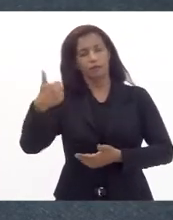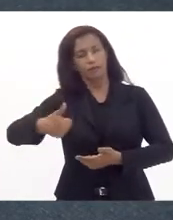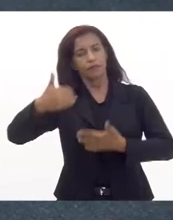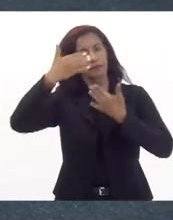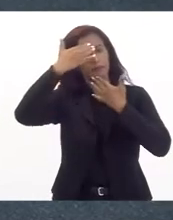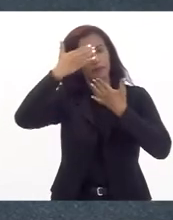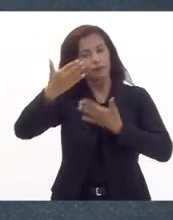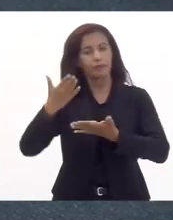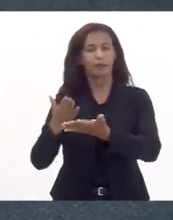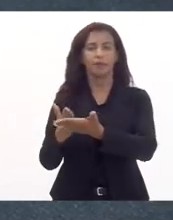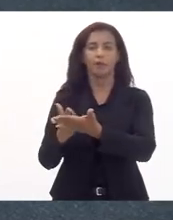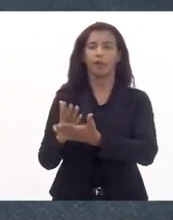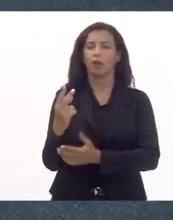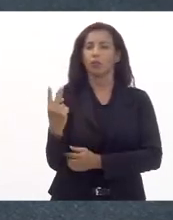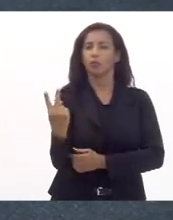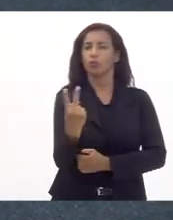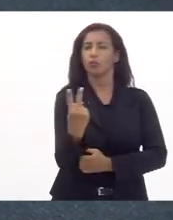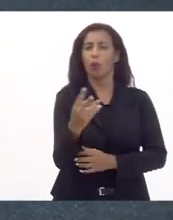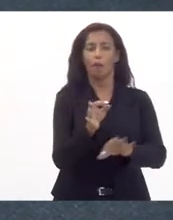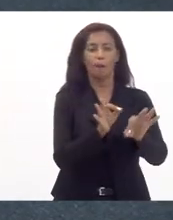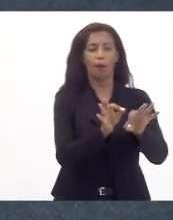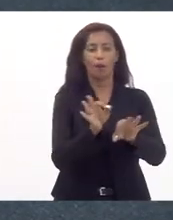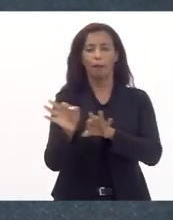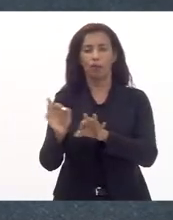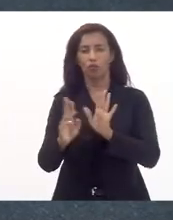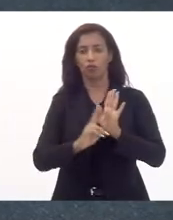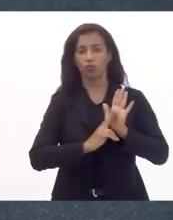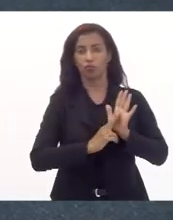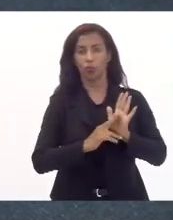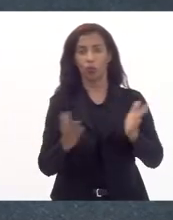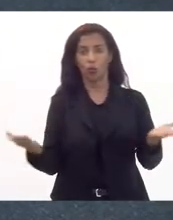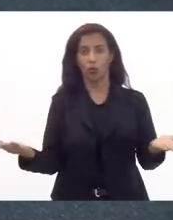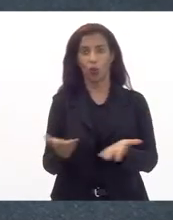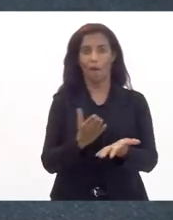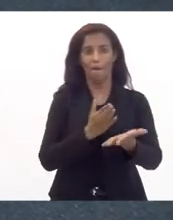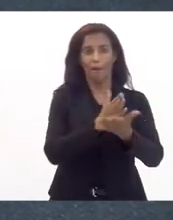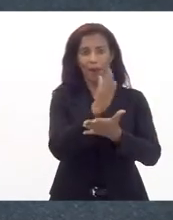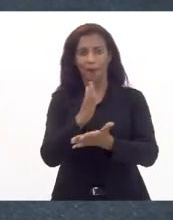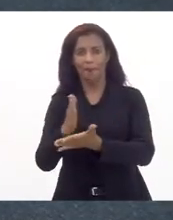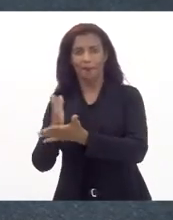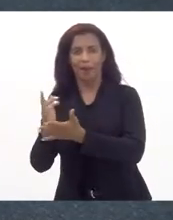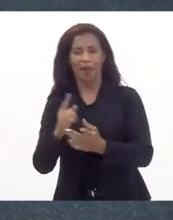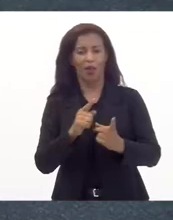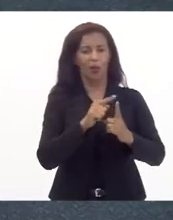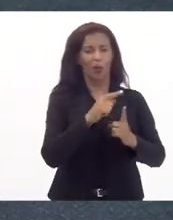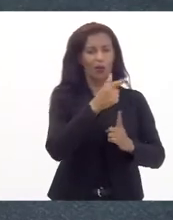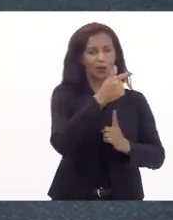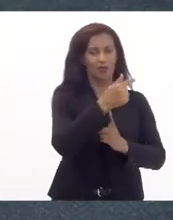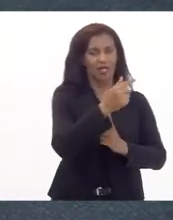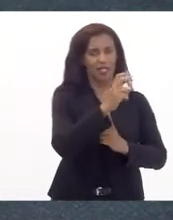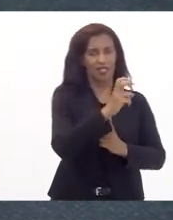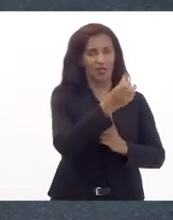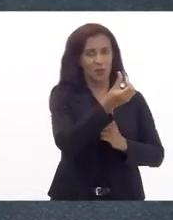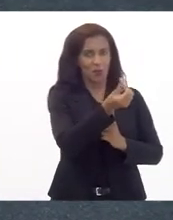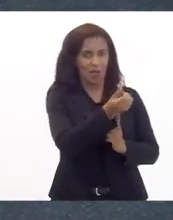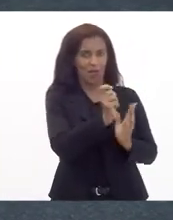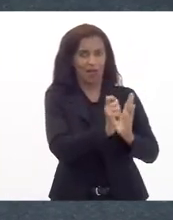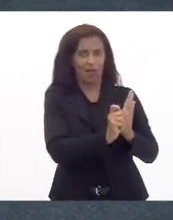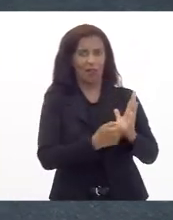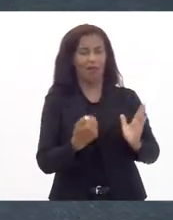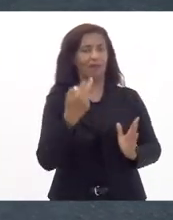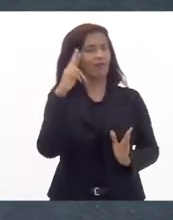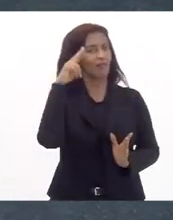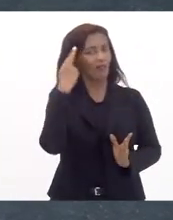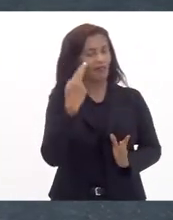casa pela aprovação de dois importantes projetos de resolução hoje um é o 756 de autoria da deputada